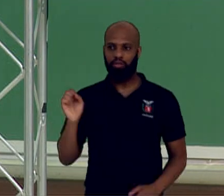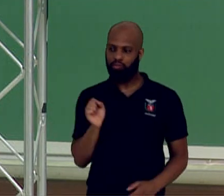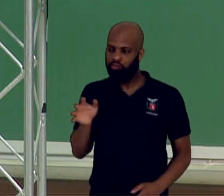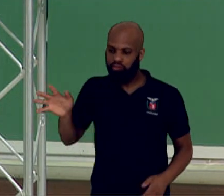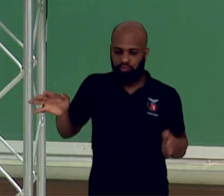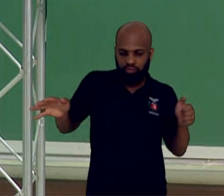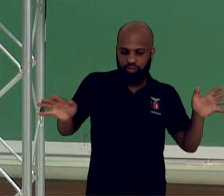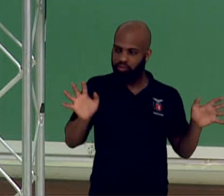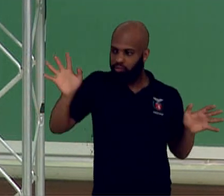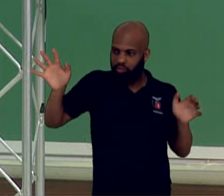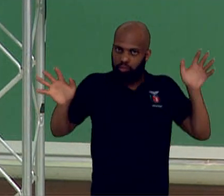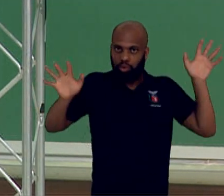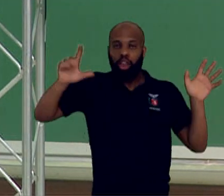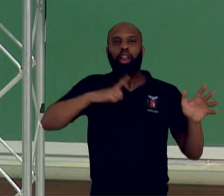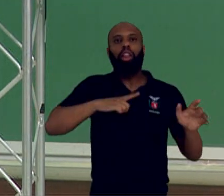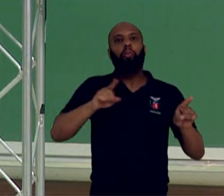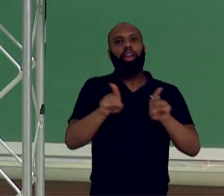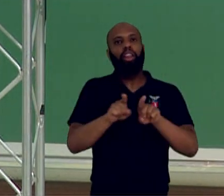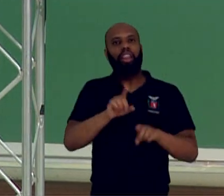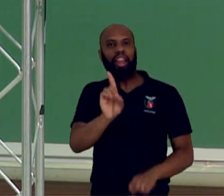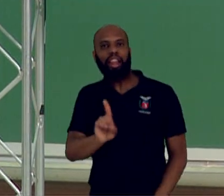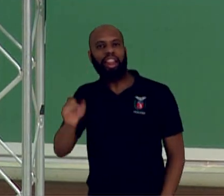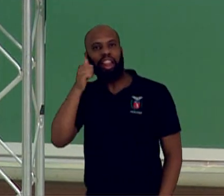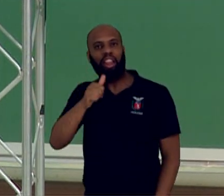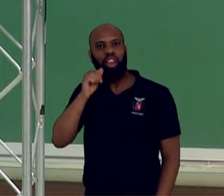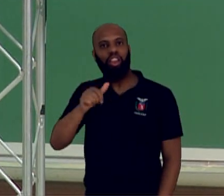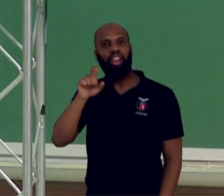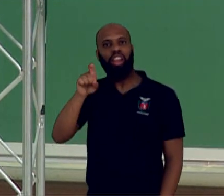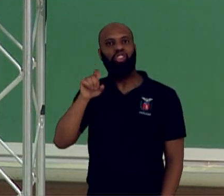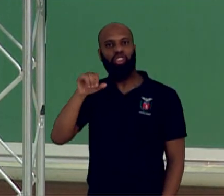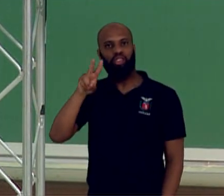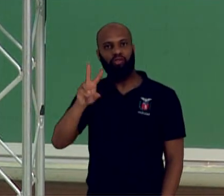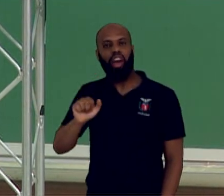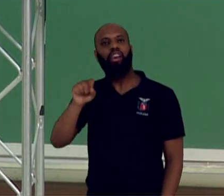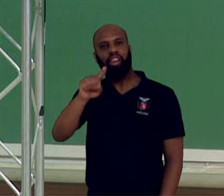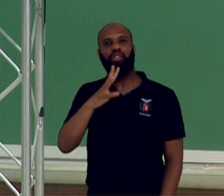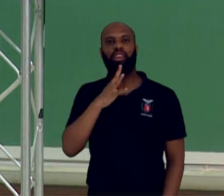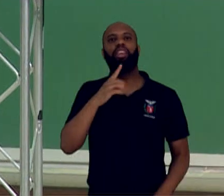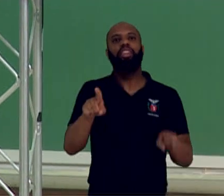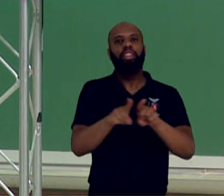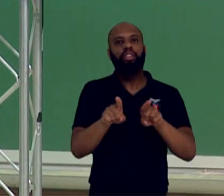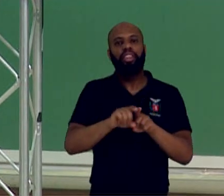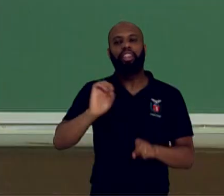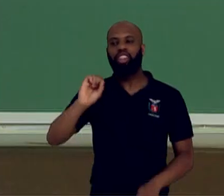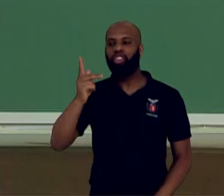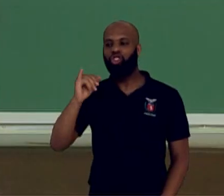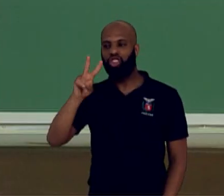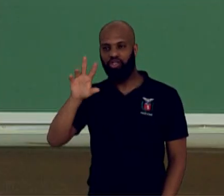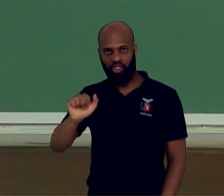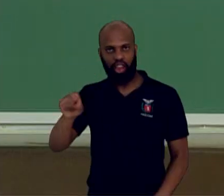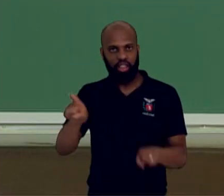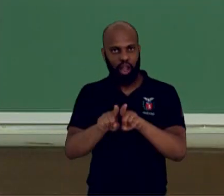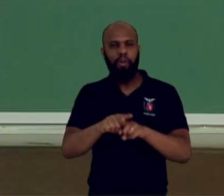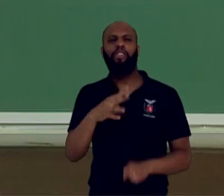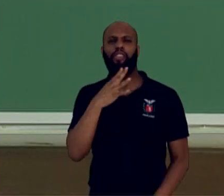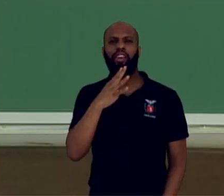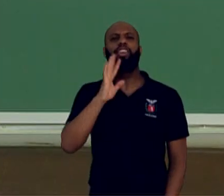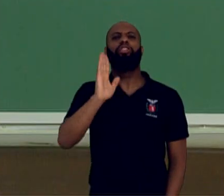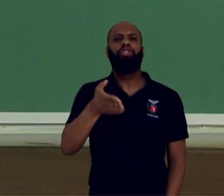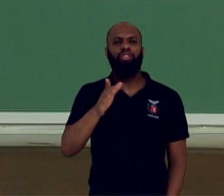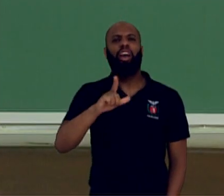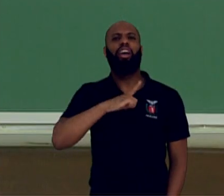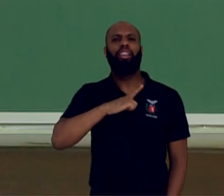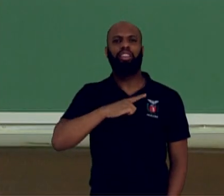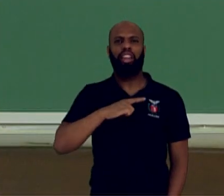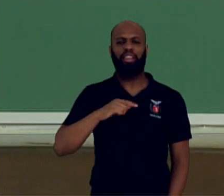é? Tem também a deusa Shiva, vocês conhecem as representações por causa de novelas, filmes, enfim. Vocês lembram as imagens daqueles deuses